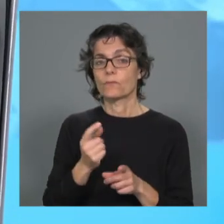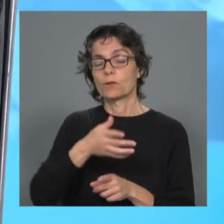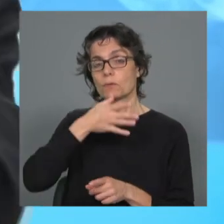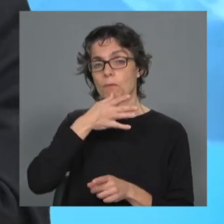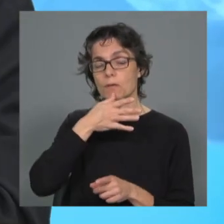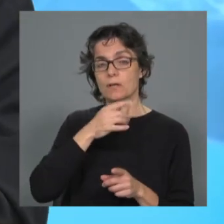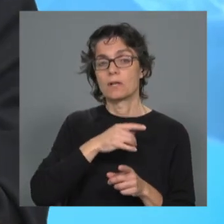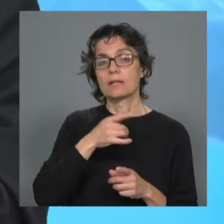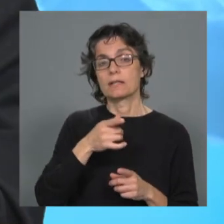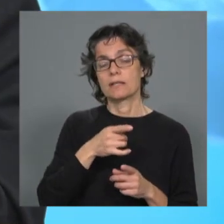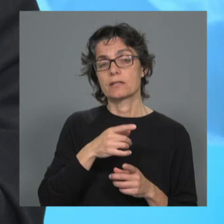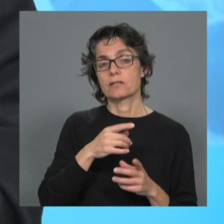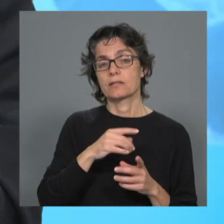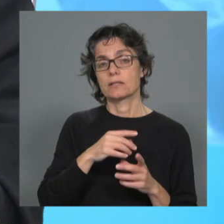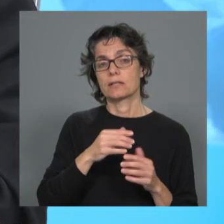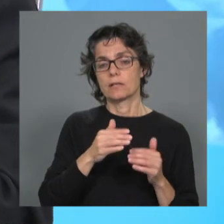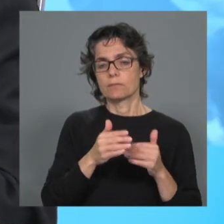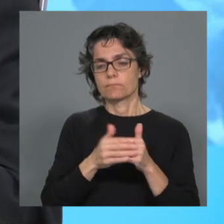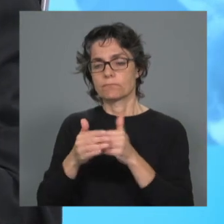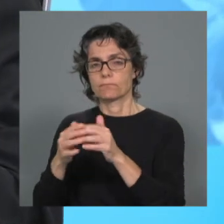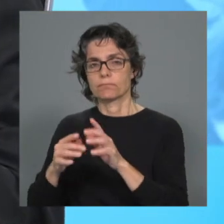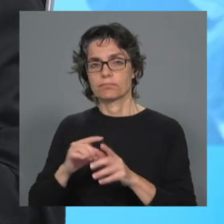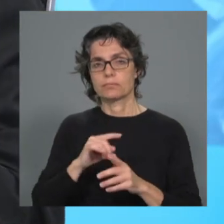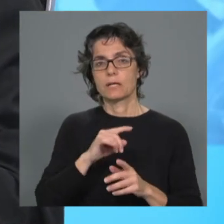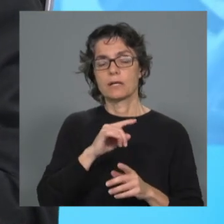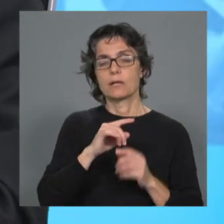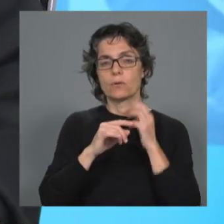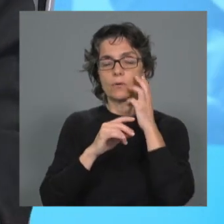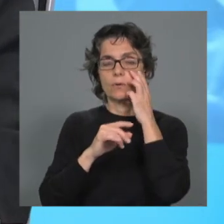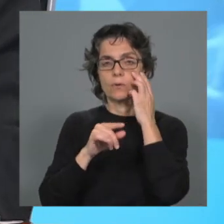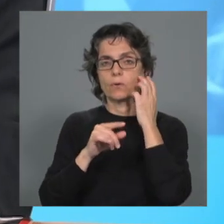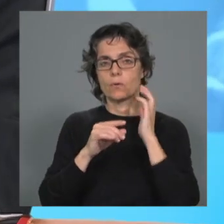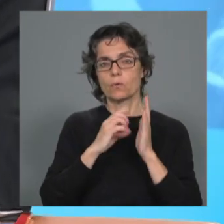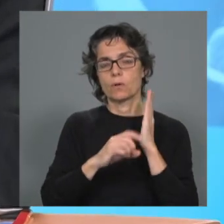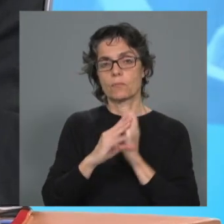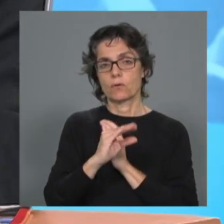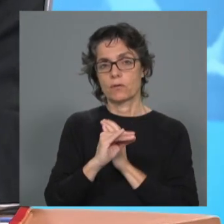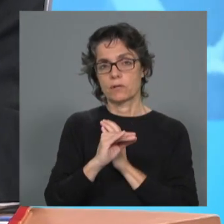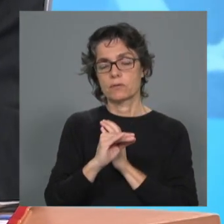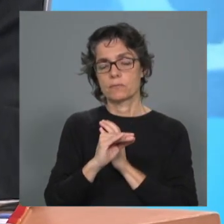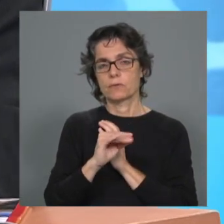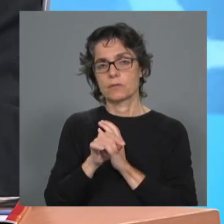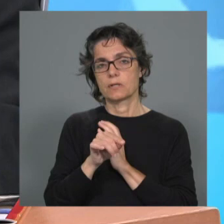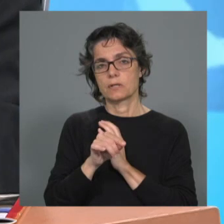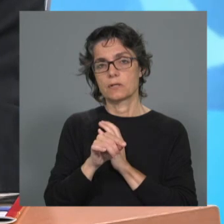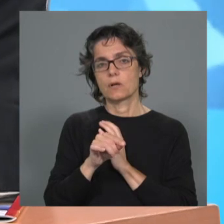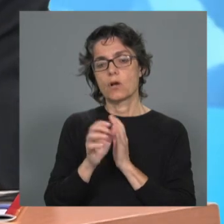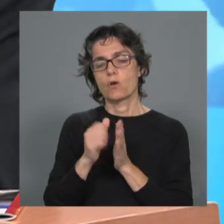e C, coloca o capítulo 10º do quarto Evangelho como Evangelho dos